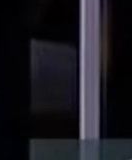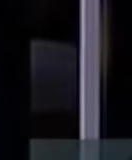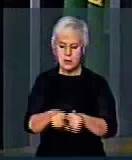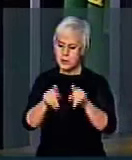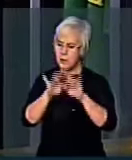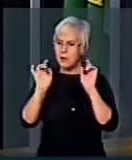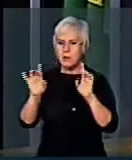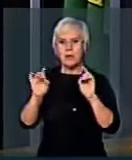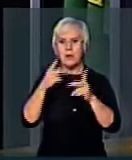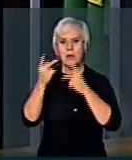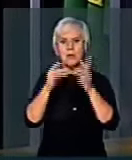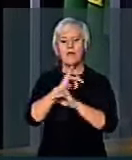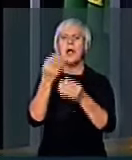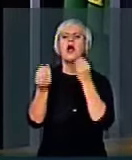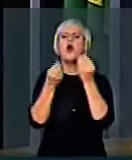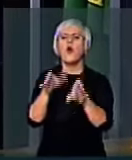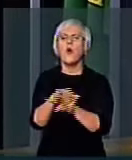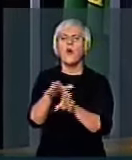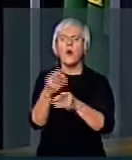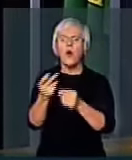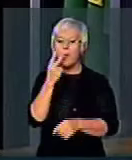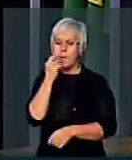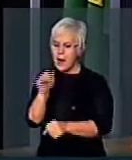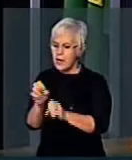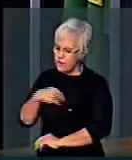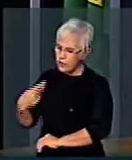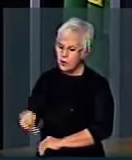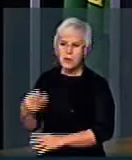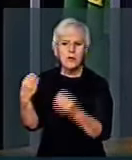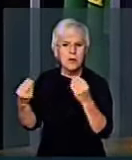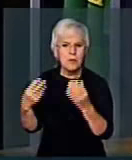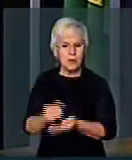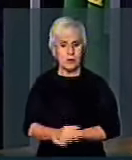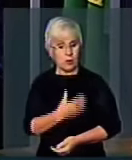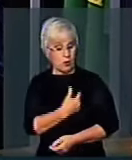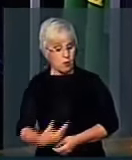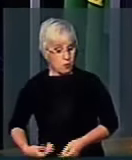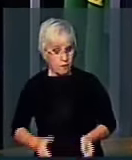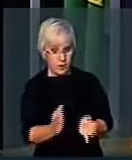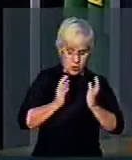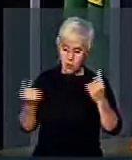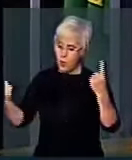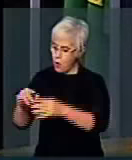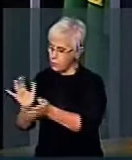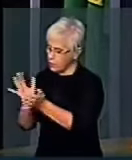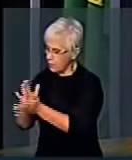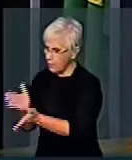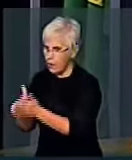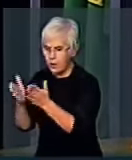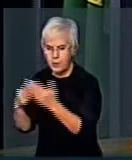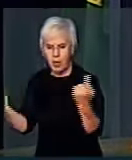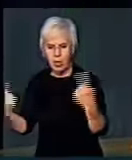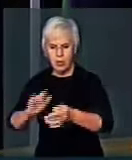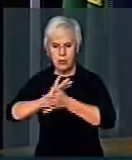especial esse, de dizer como um pai deve educar o seu filho? É um governo que joga rico contra pobres, como se os